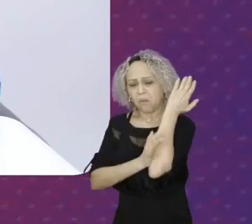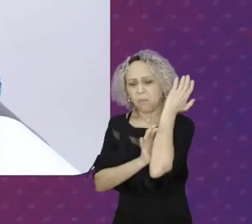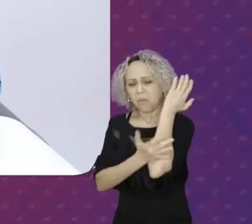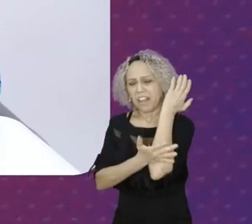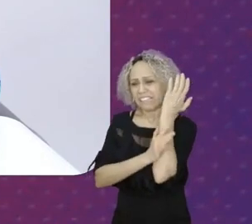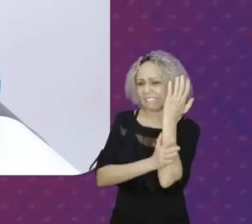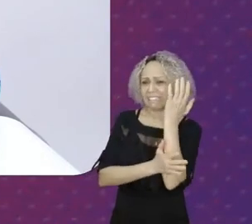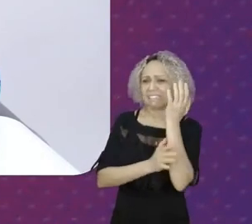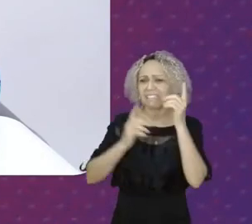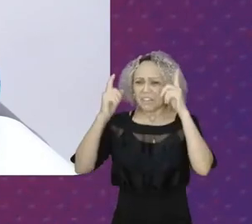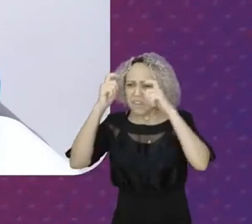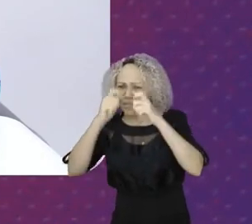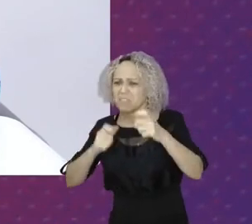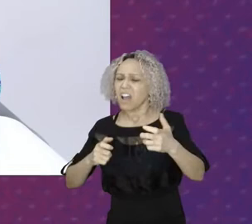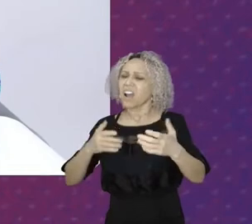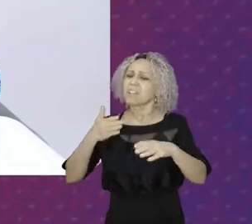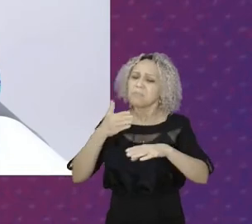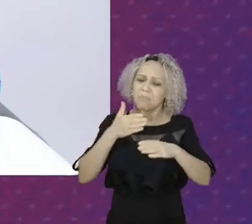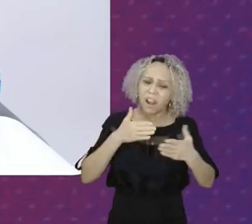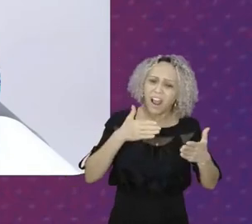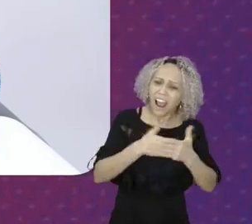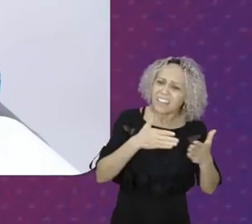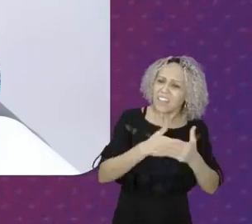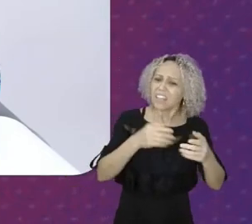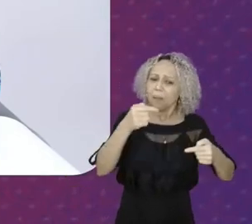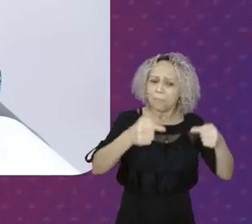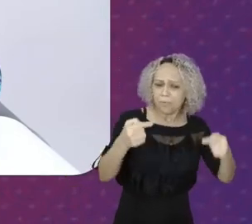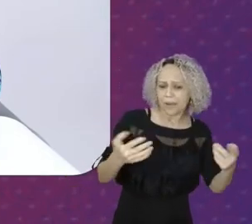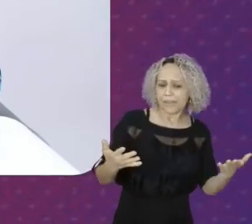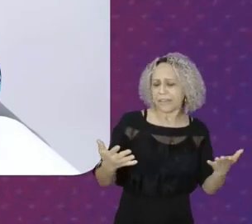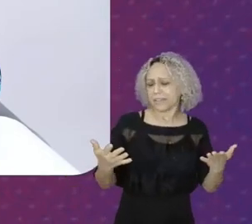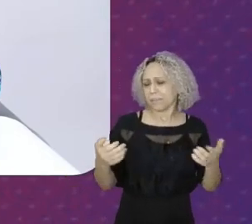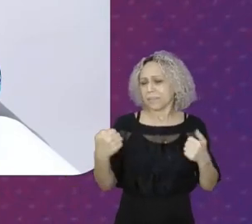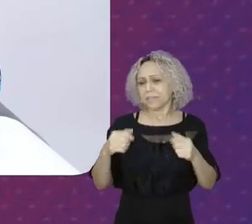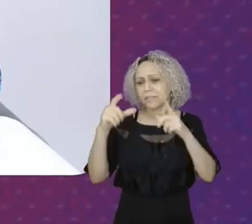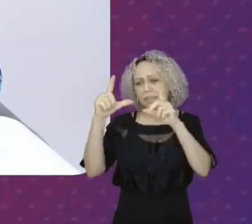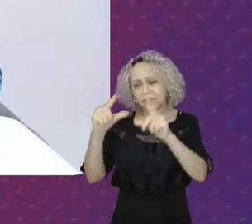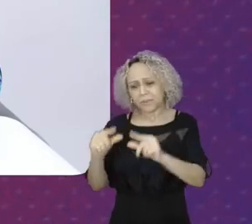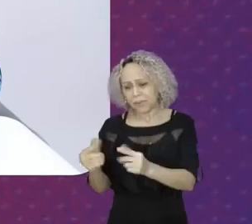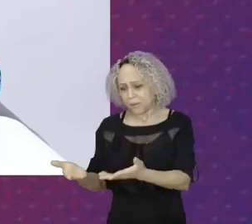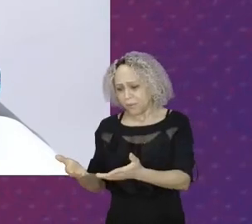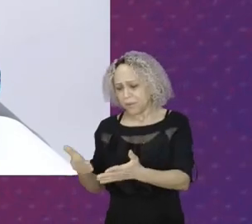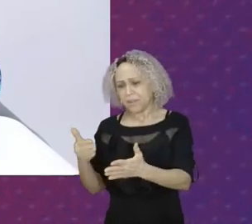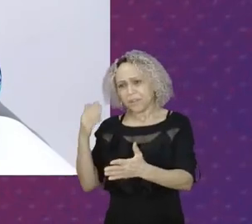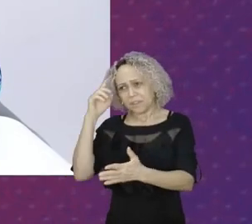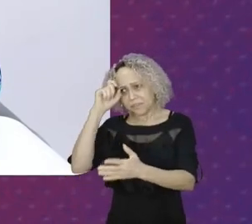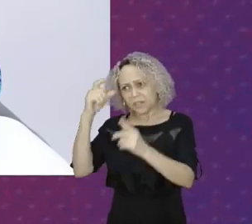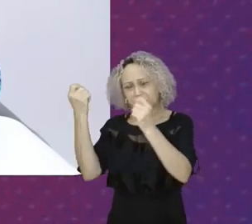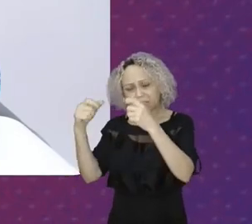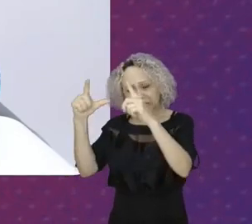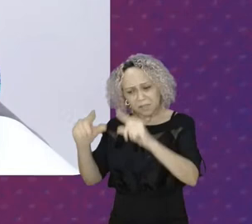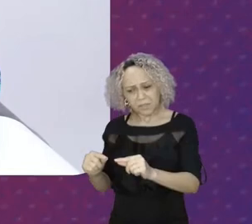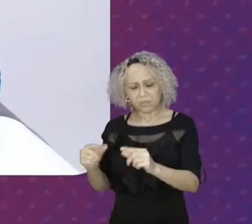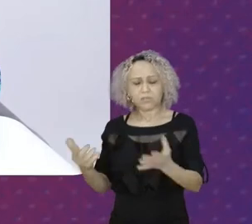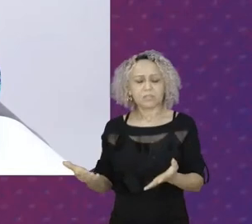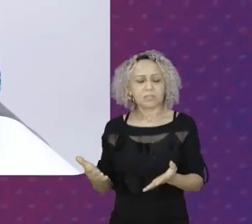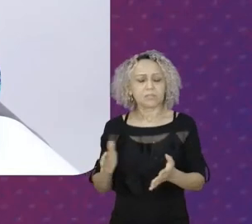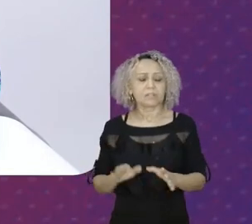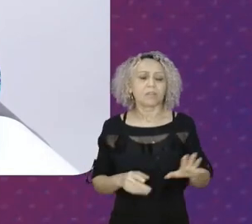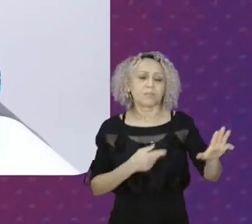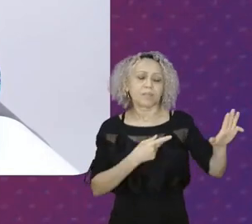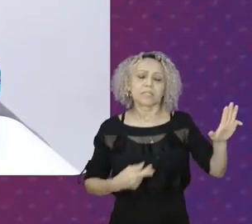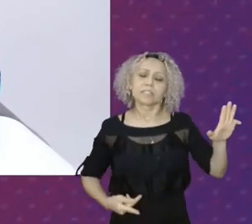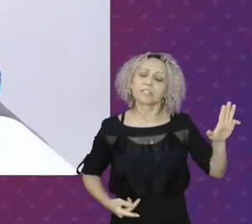hoje é o caminho inverso, né? E eu acho que o presidente Lula tem muito presente isso. Eu, cada vez